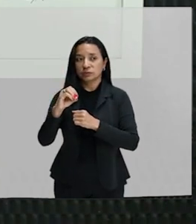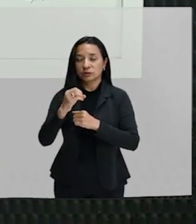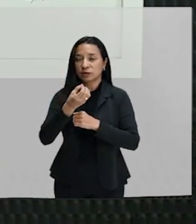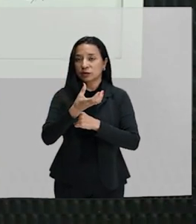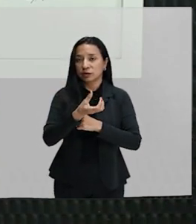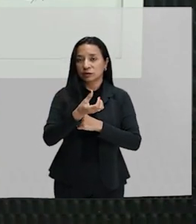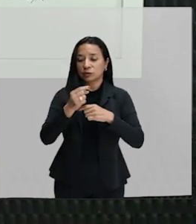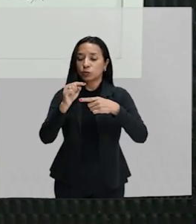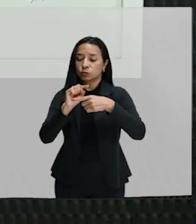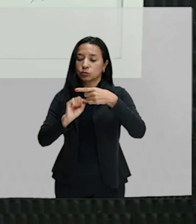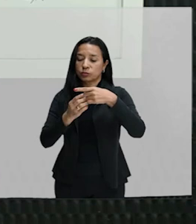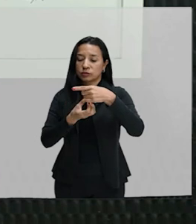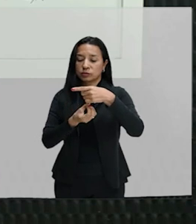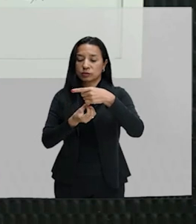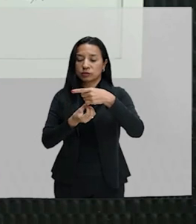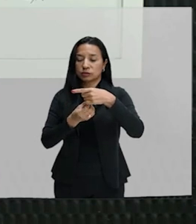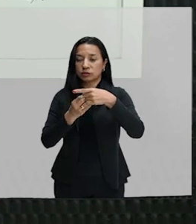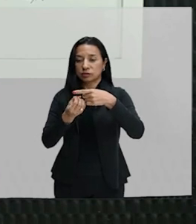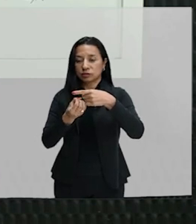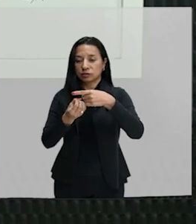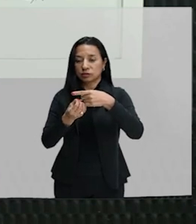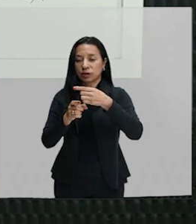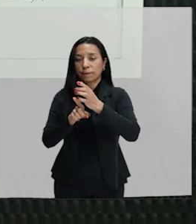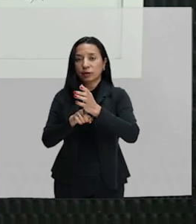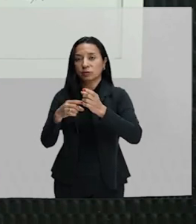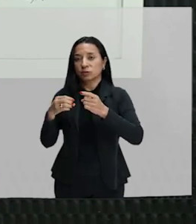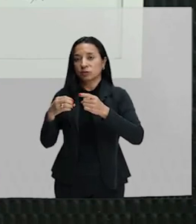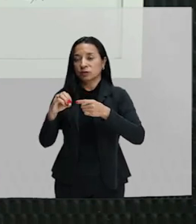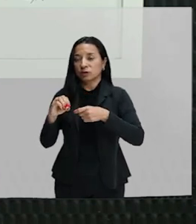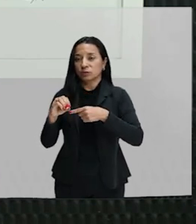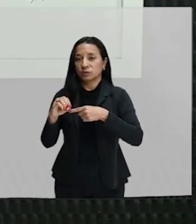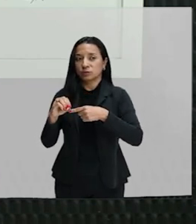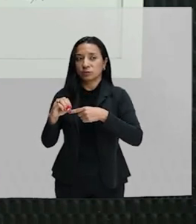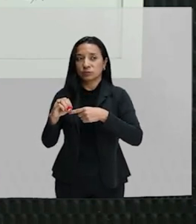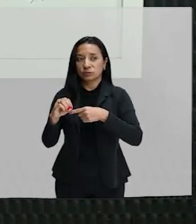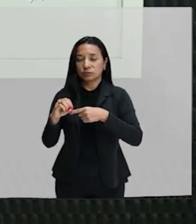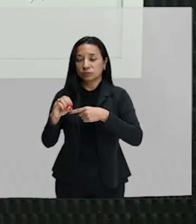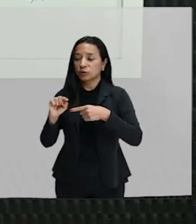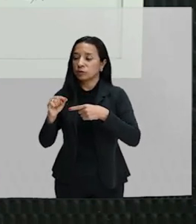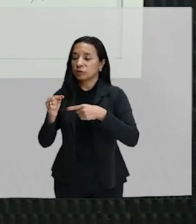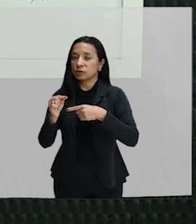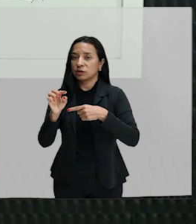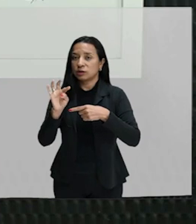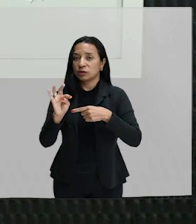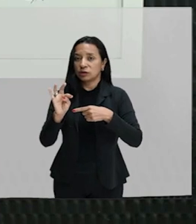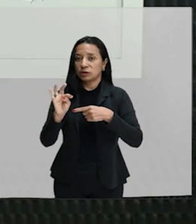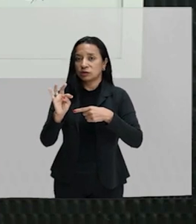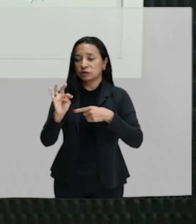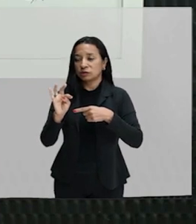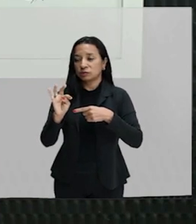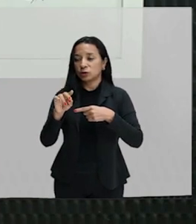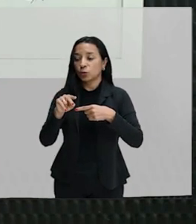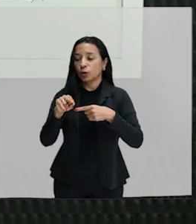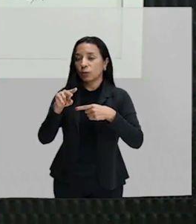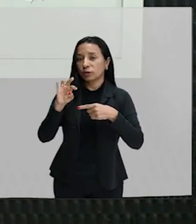Men outro lado temperatura x -5 cuidado